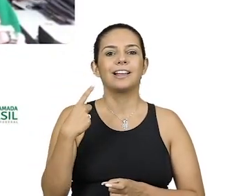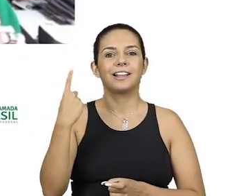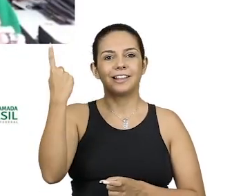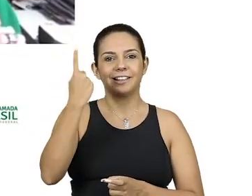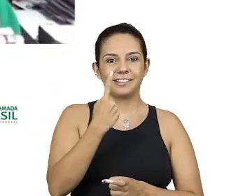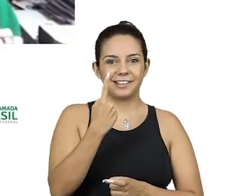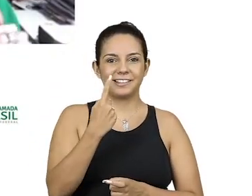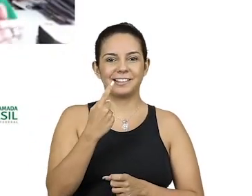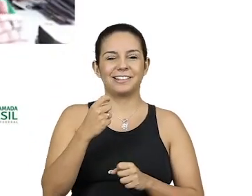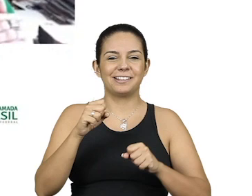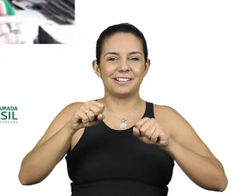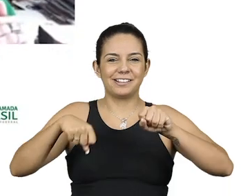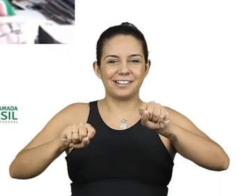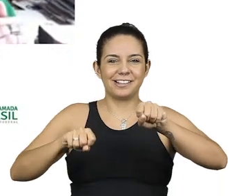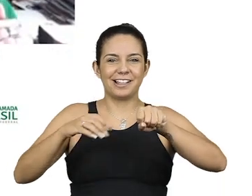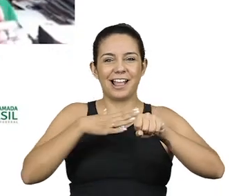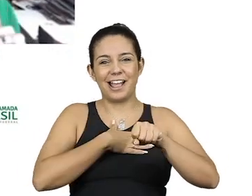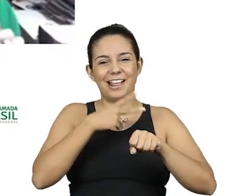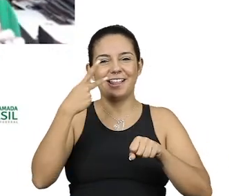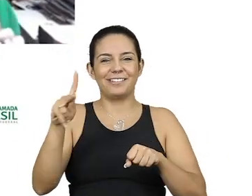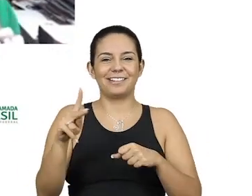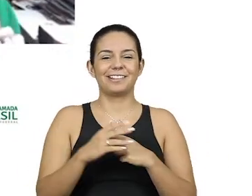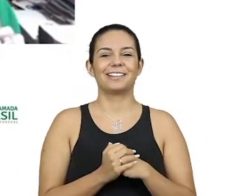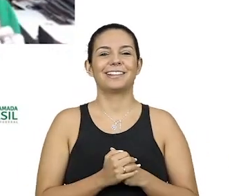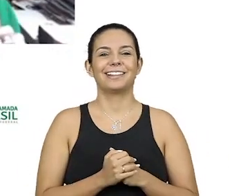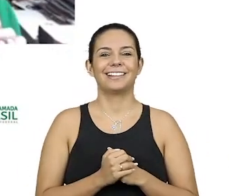vindo de lambreta? Era a filha dele.